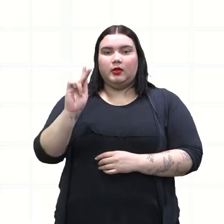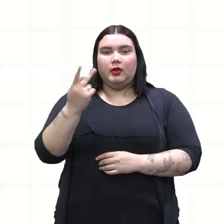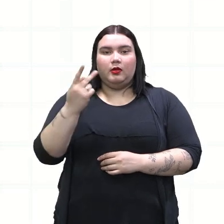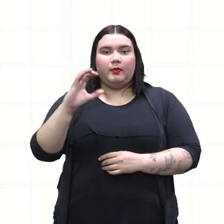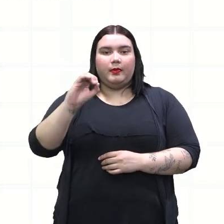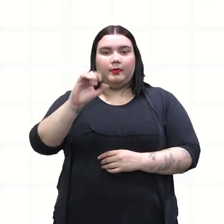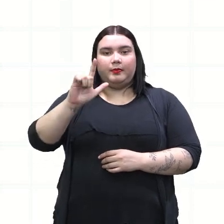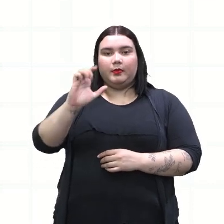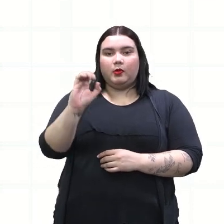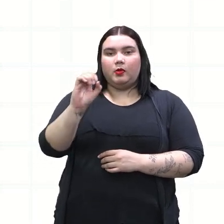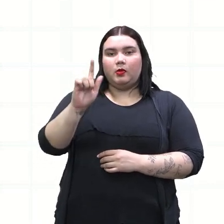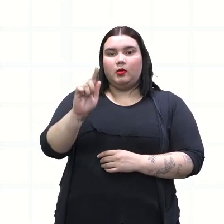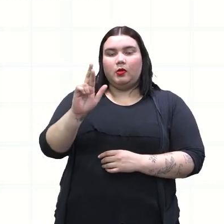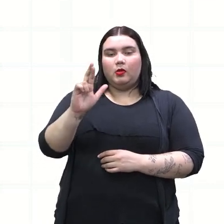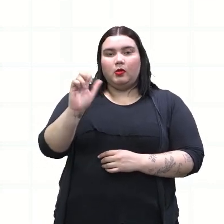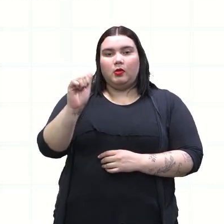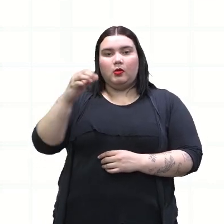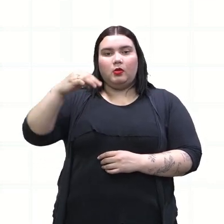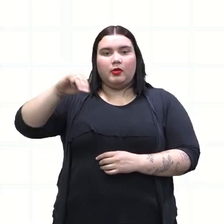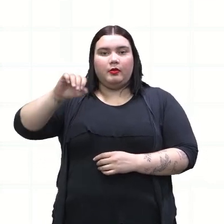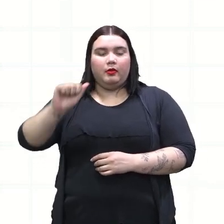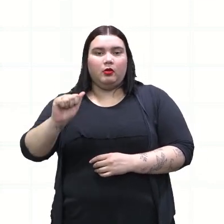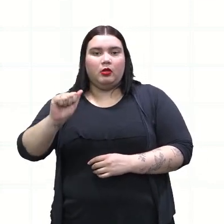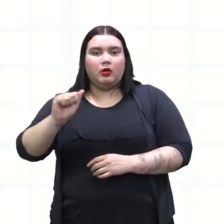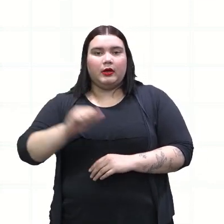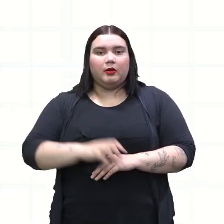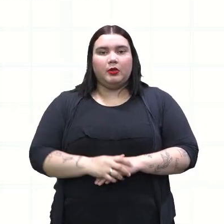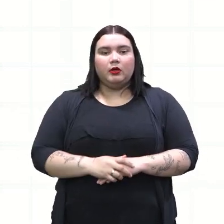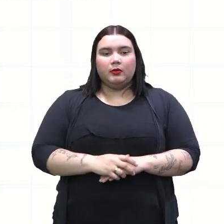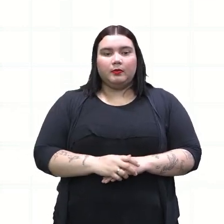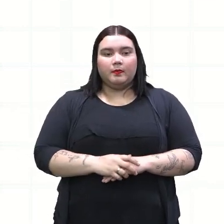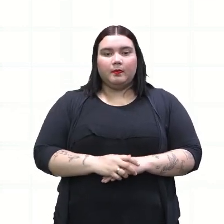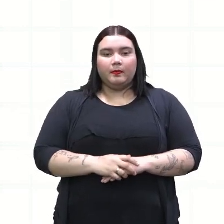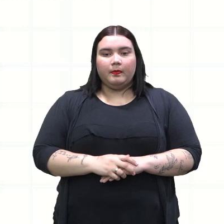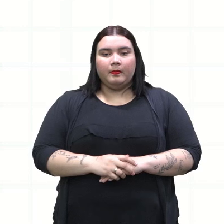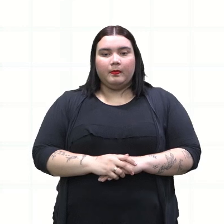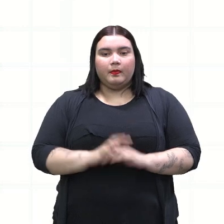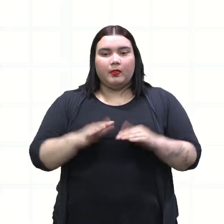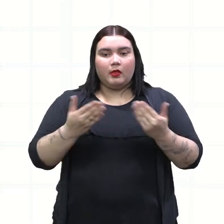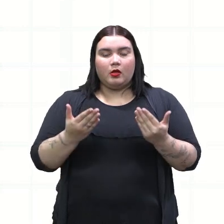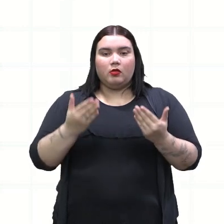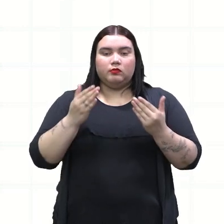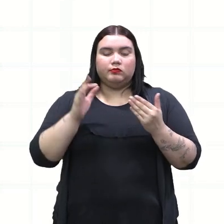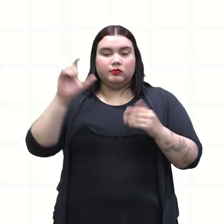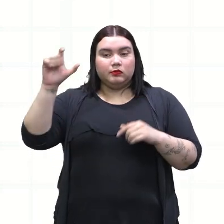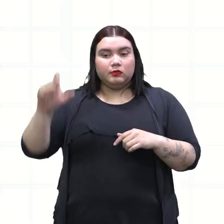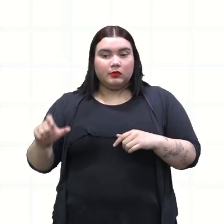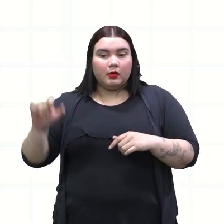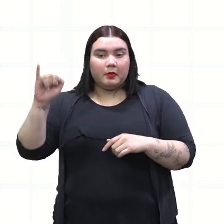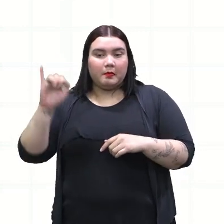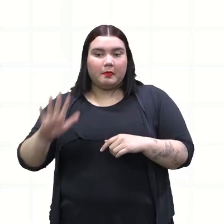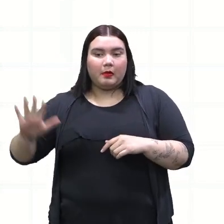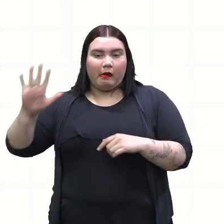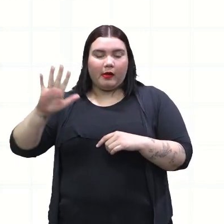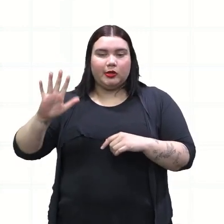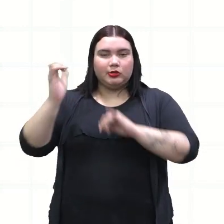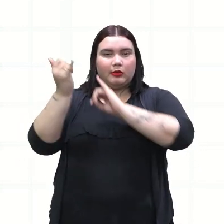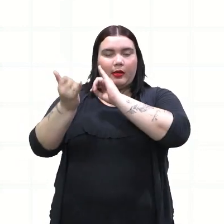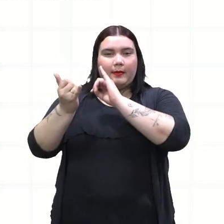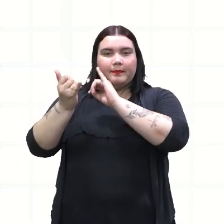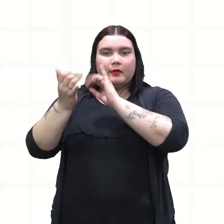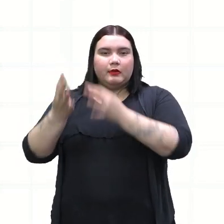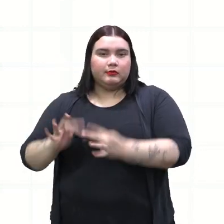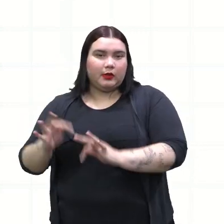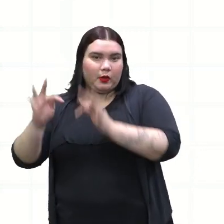hologram. E aqui eu tenho uma pessoa de verdade, né? Que é uma menina, uma mulher, certo? E lembrando que esses são